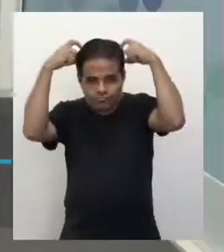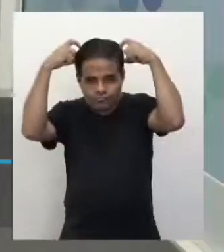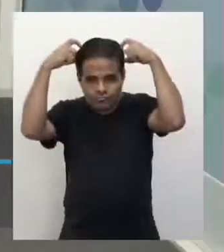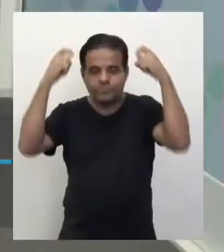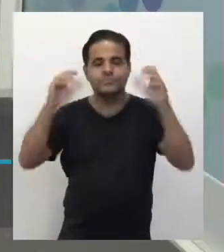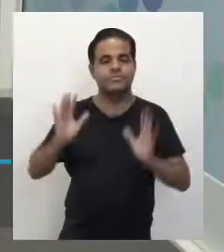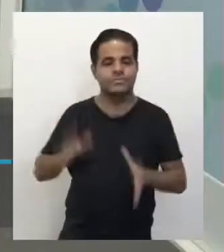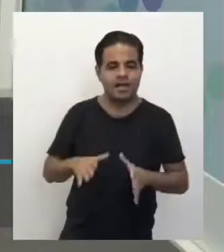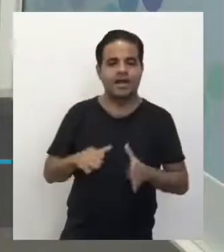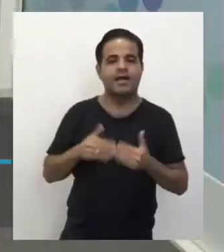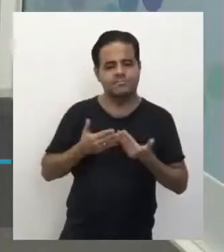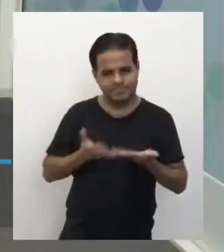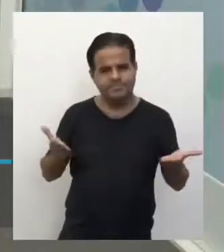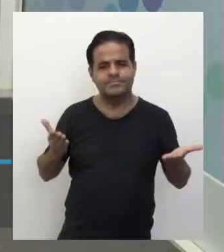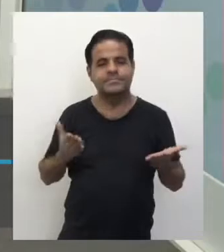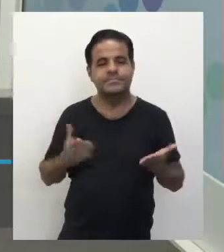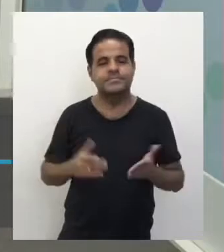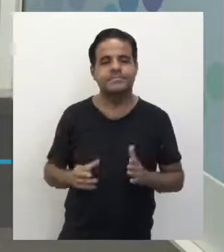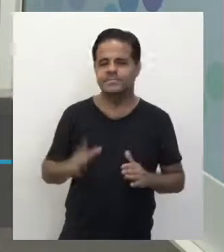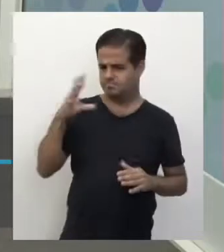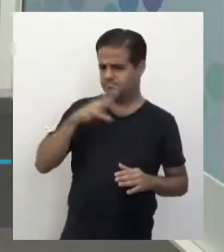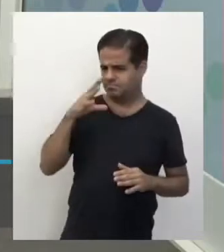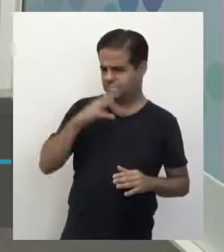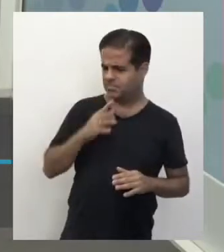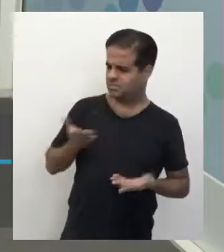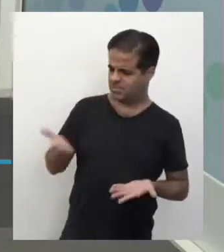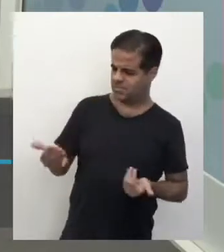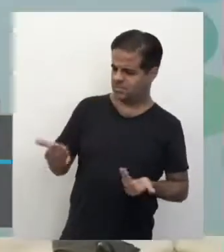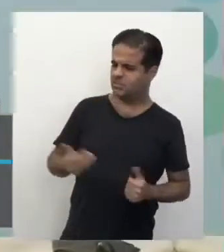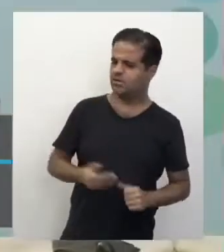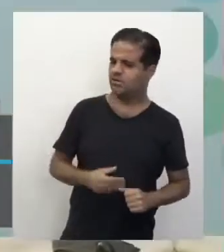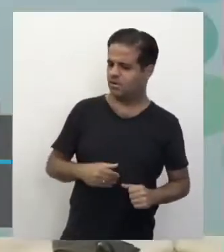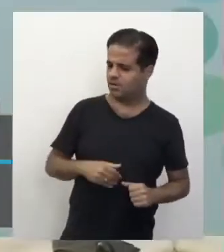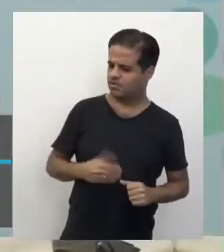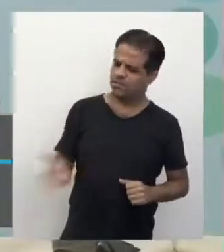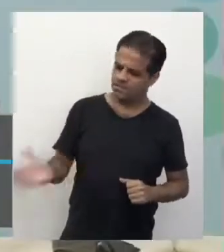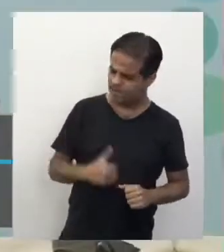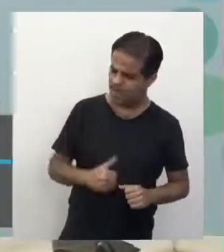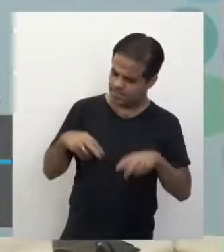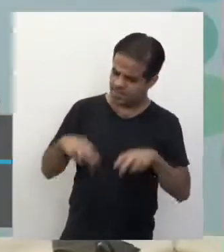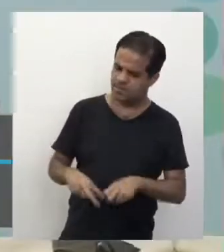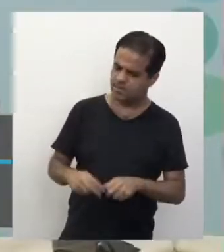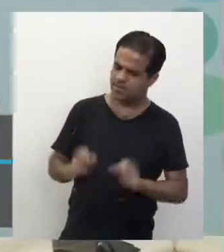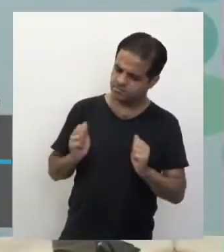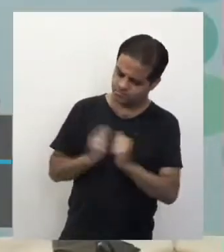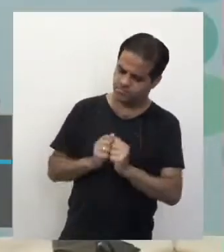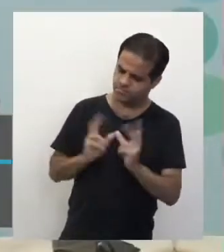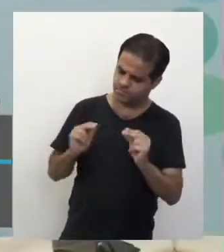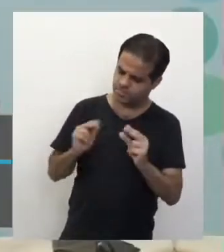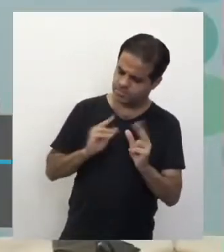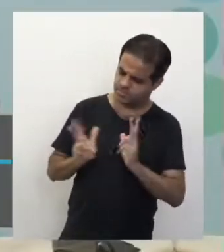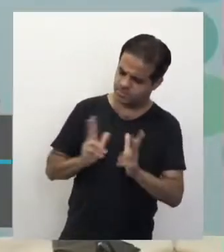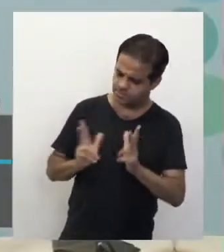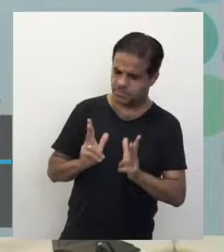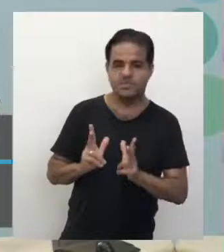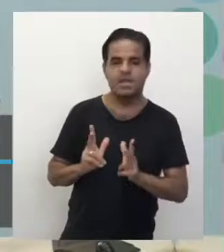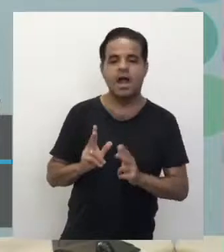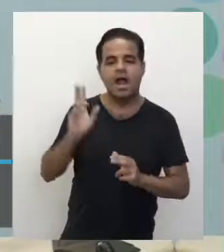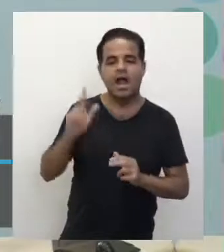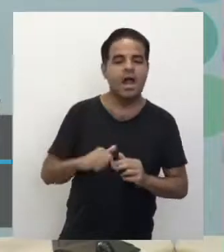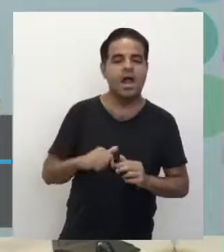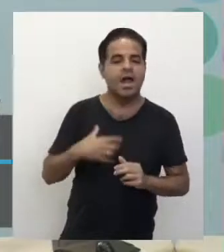mais debochado, né? Que Então, rebeldia é essa, jovem? Senta aqui, vamos conversar. Podemos pensar numa questão